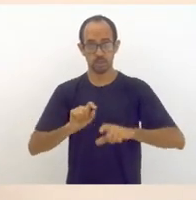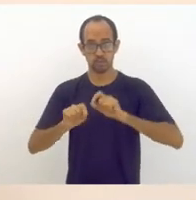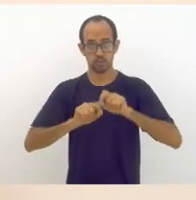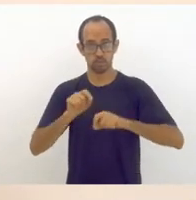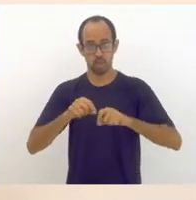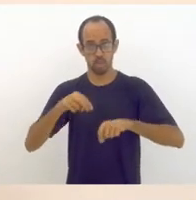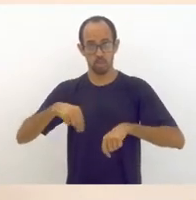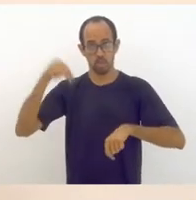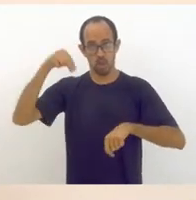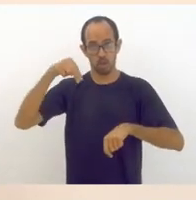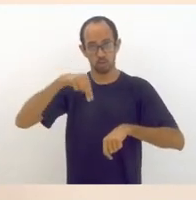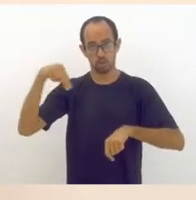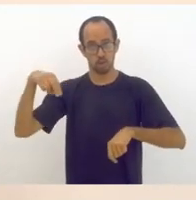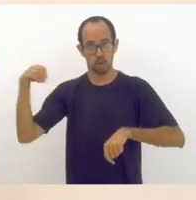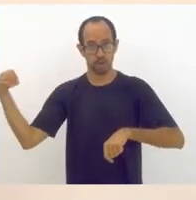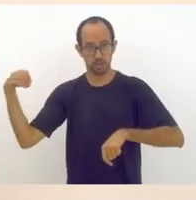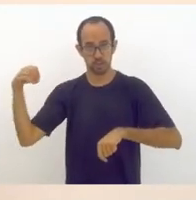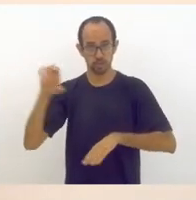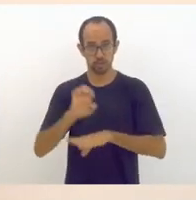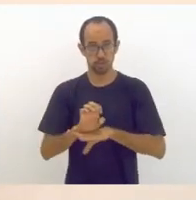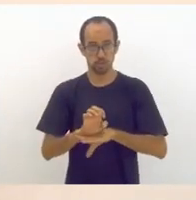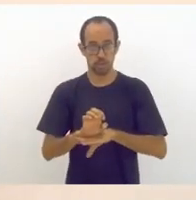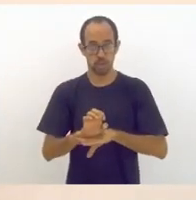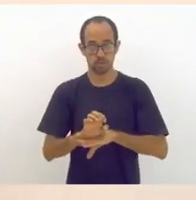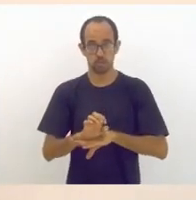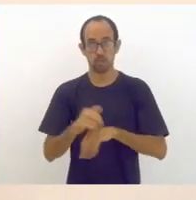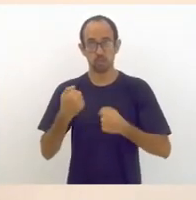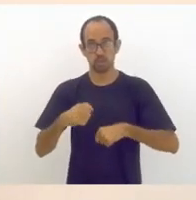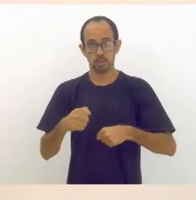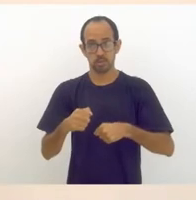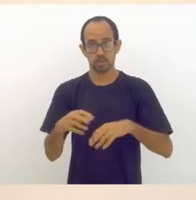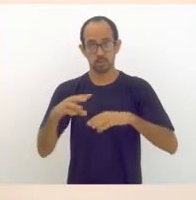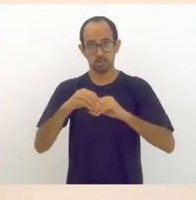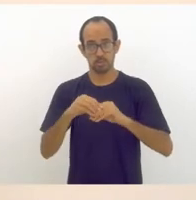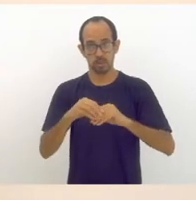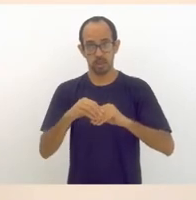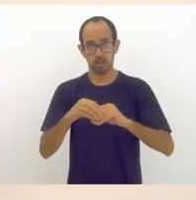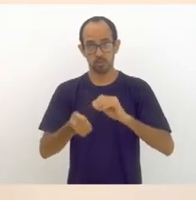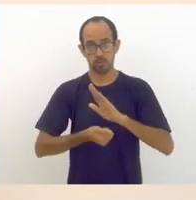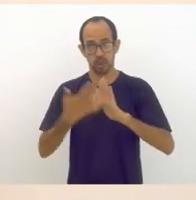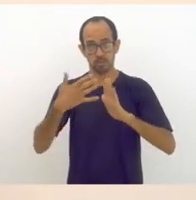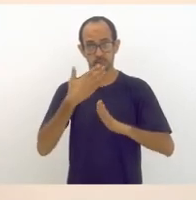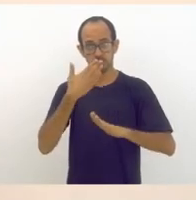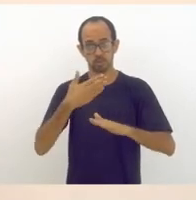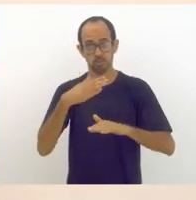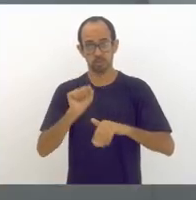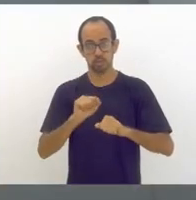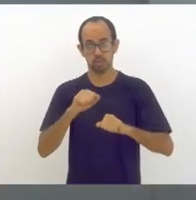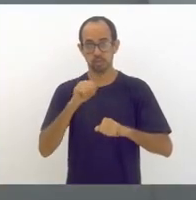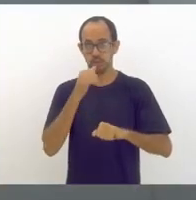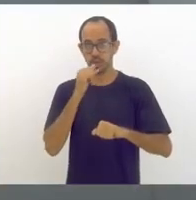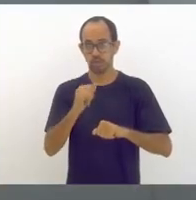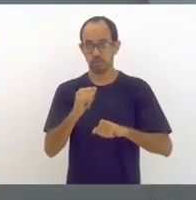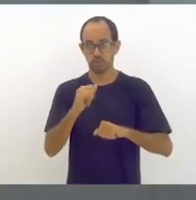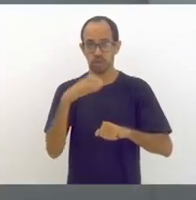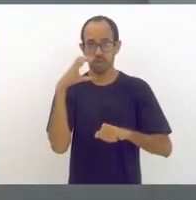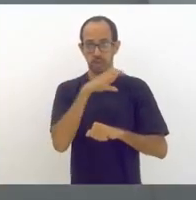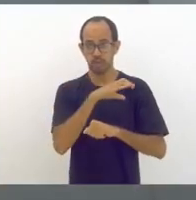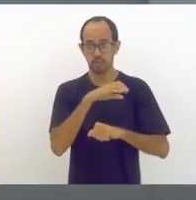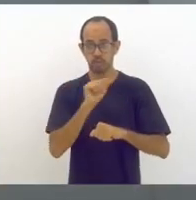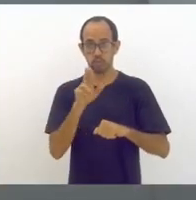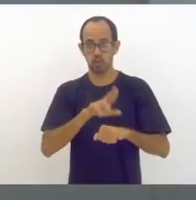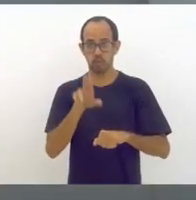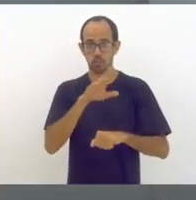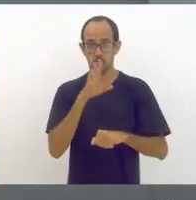no norte e no noroeste do estado, onde querem se implementar uma diversidade de termoelétricas que usam um absurdo de água.